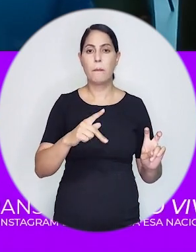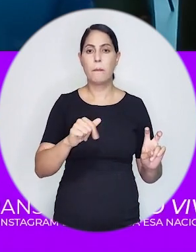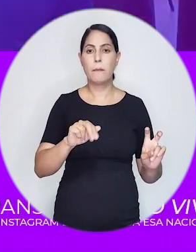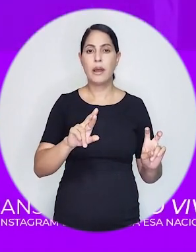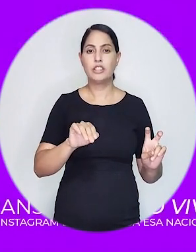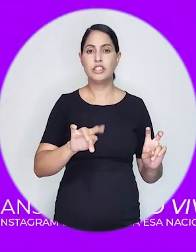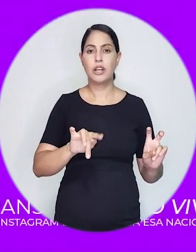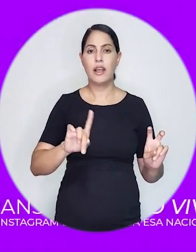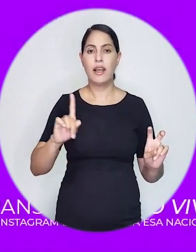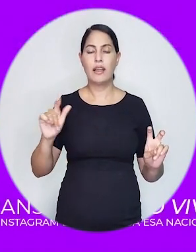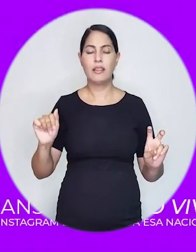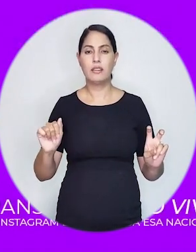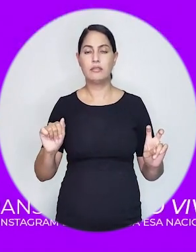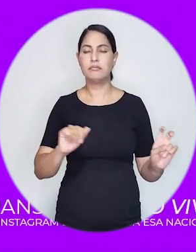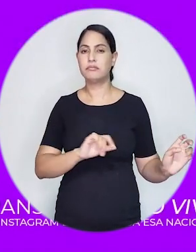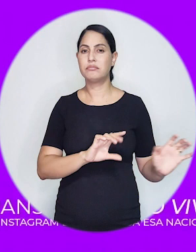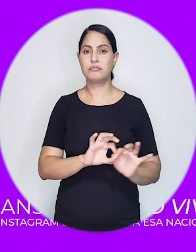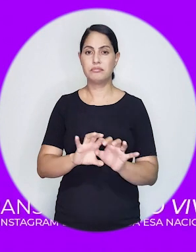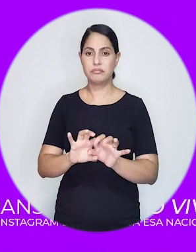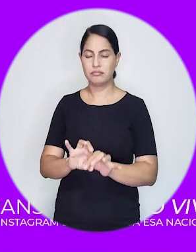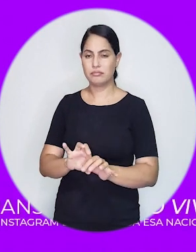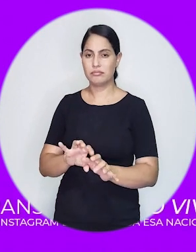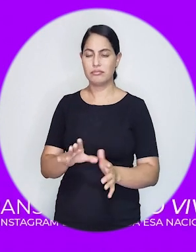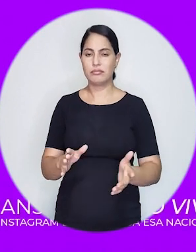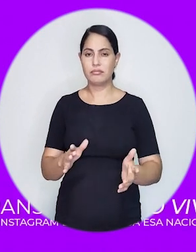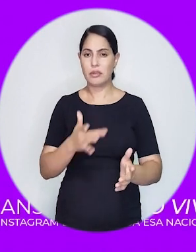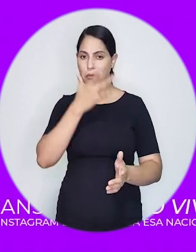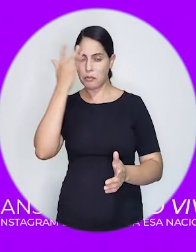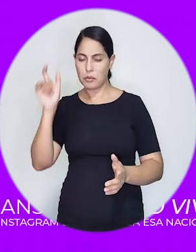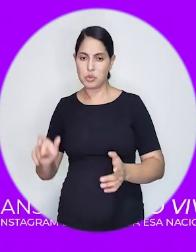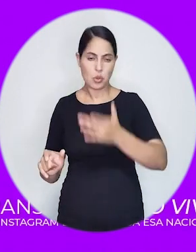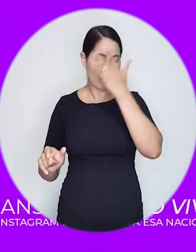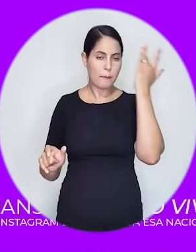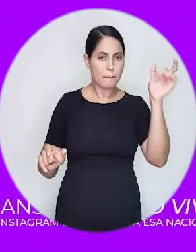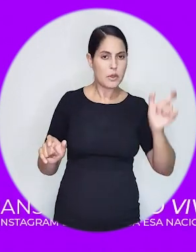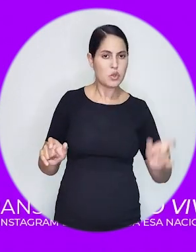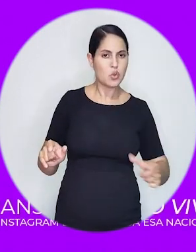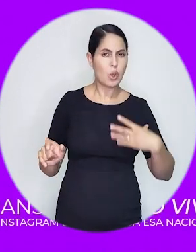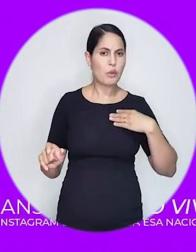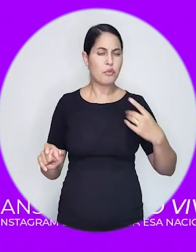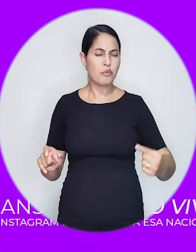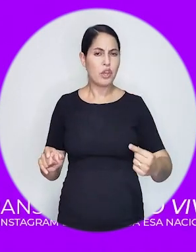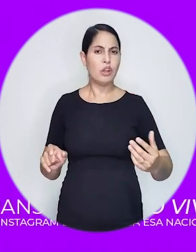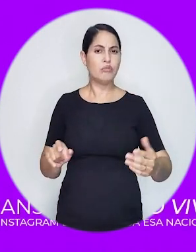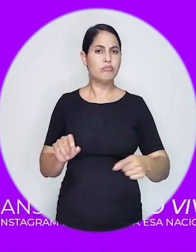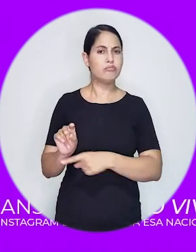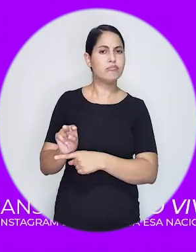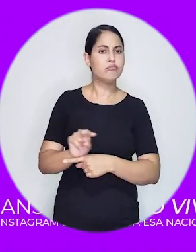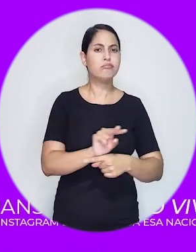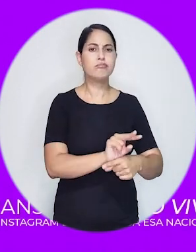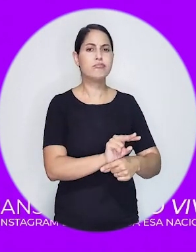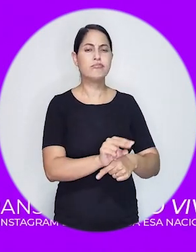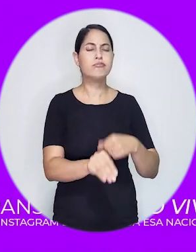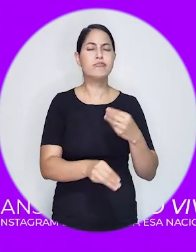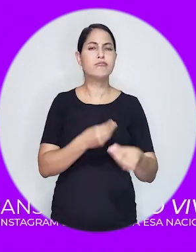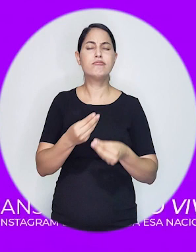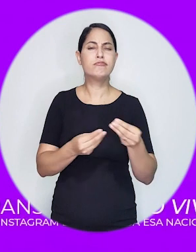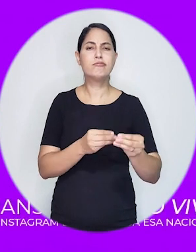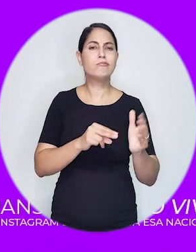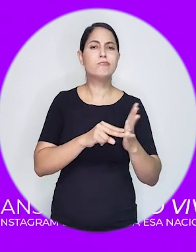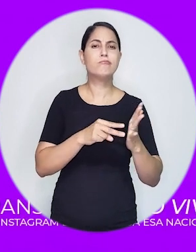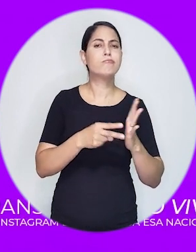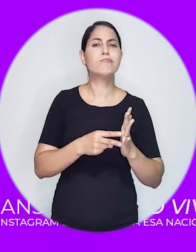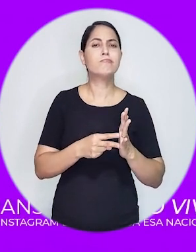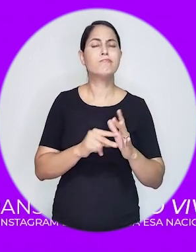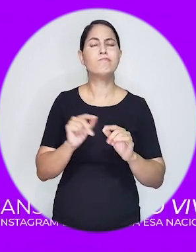pediria que o professor, nós temos hoje muitos estudantes nos assistindo pelos nossos canais, então, primeiro esclarecesse, né, quando se